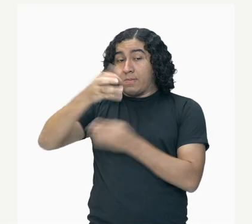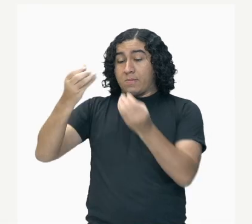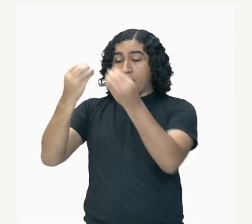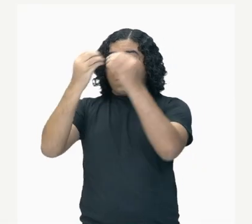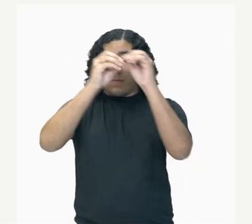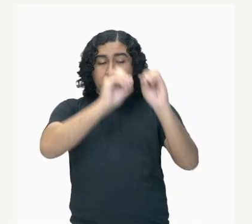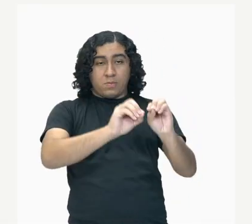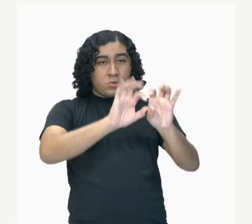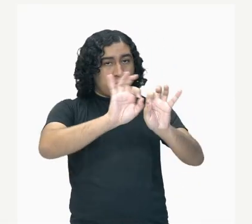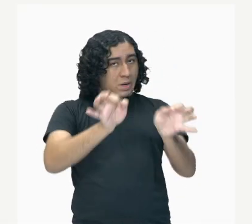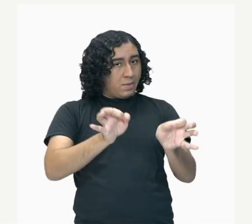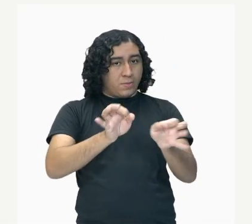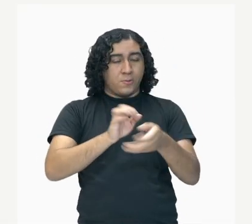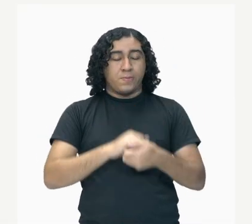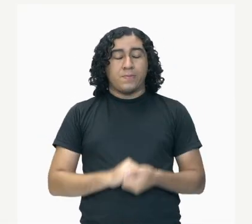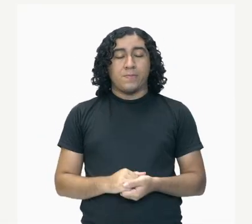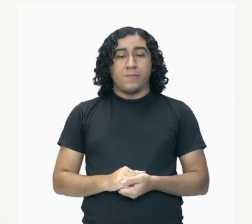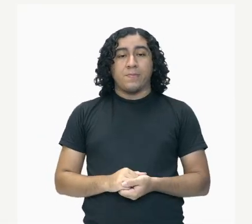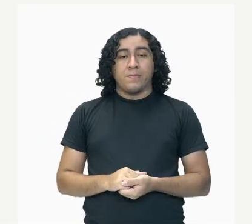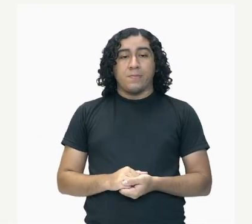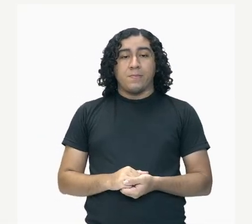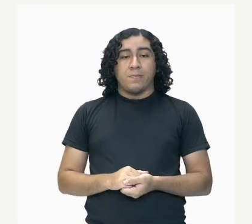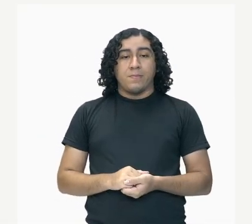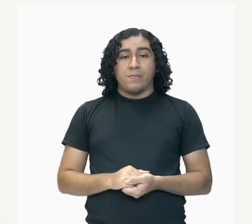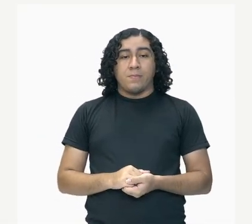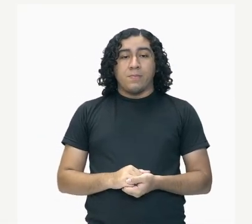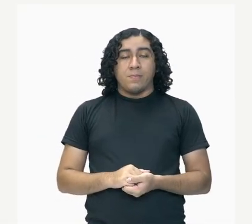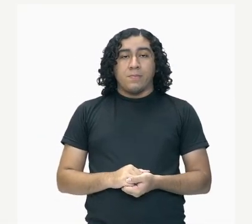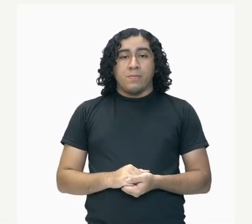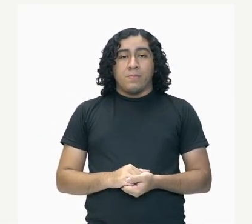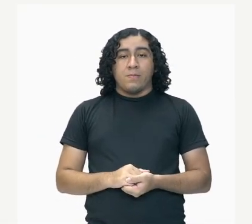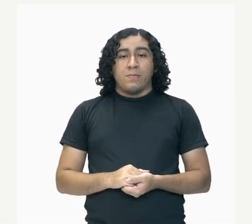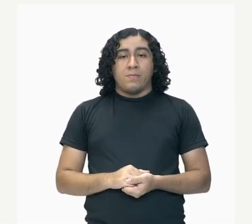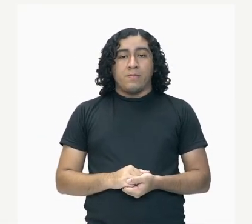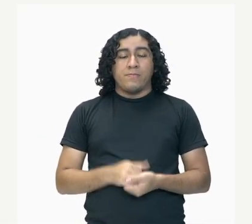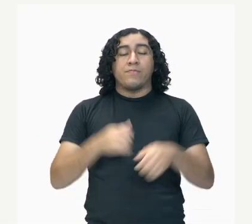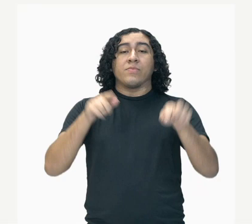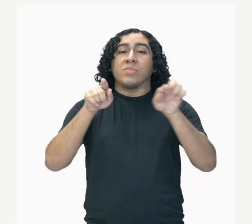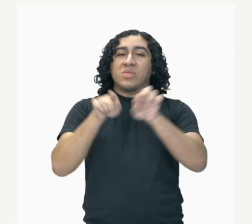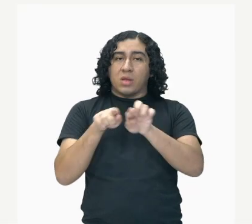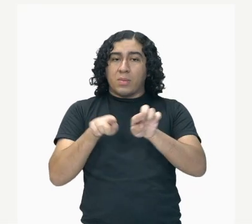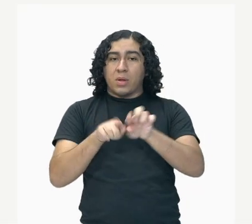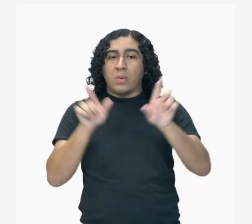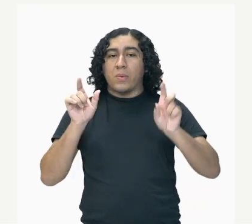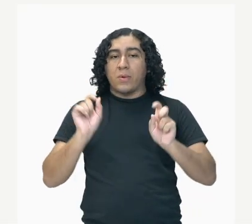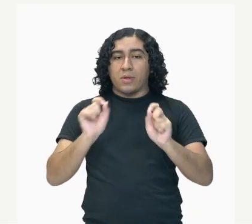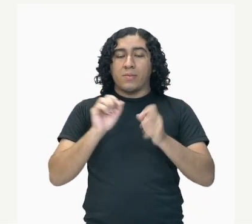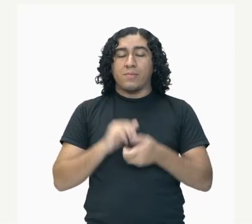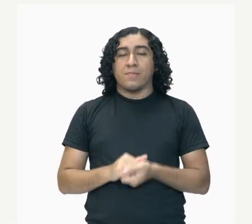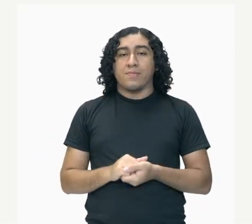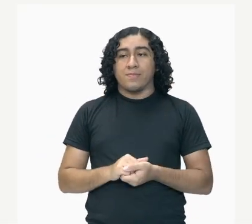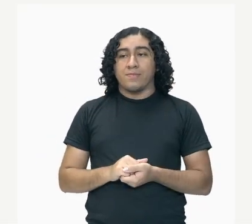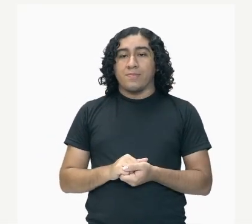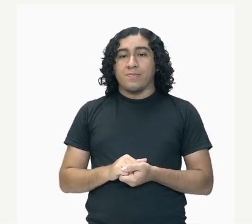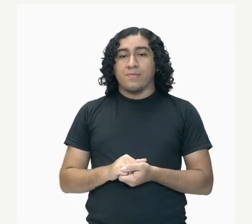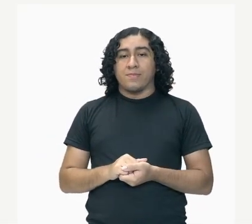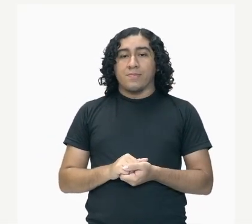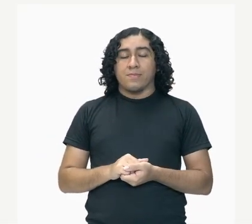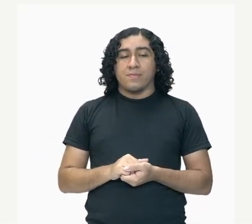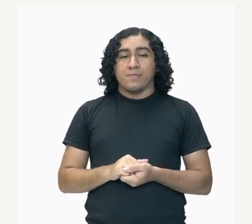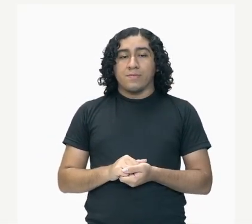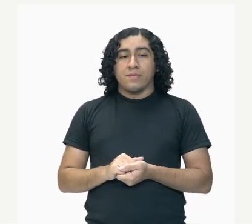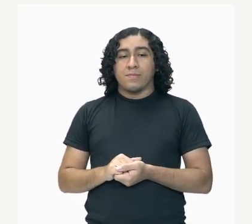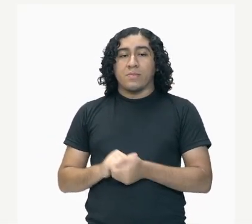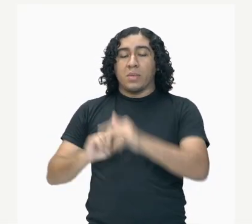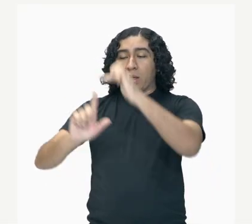comprimento 05 e também o valor da